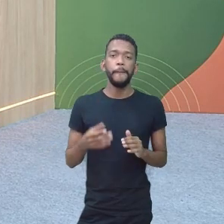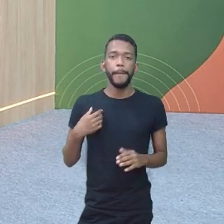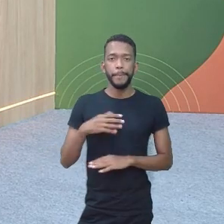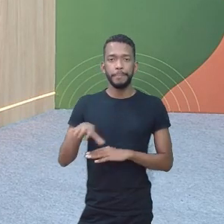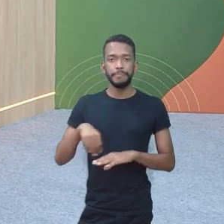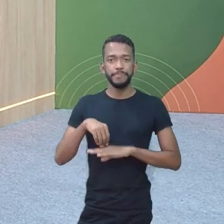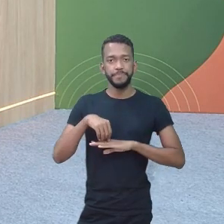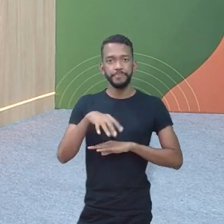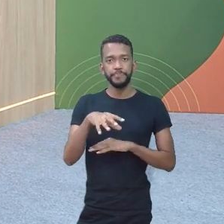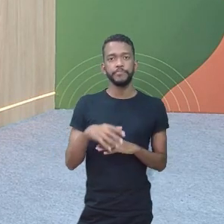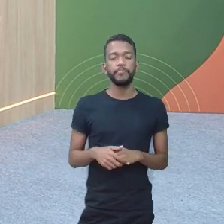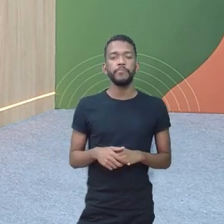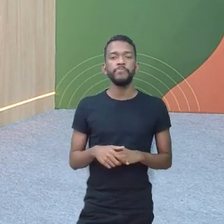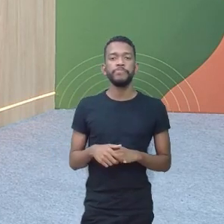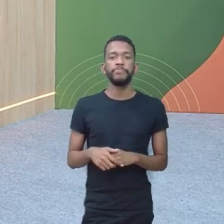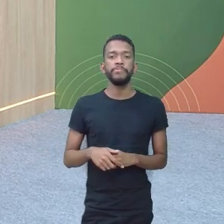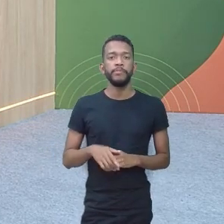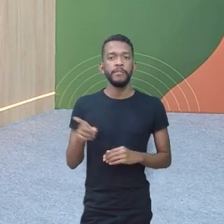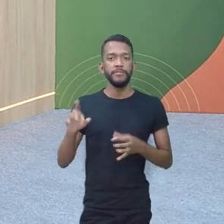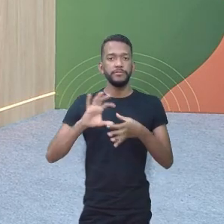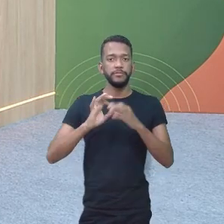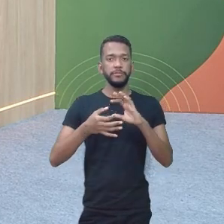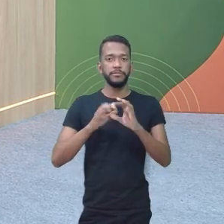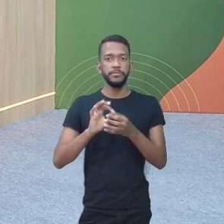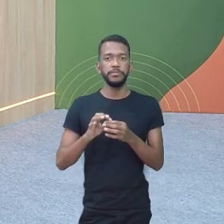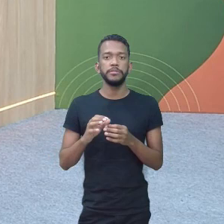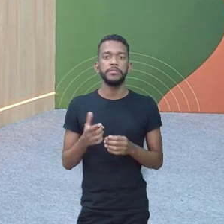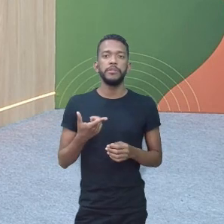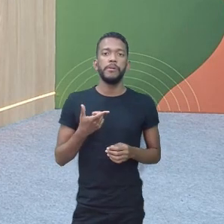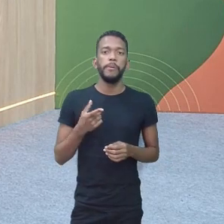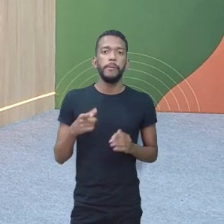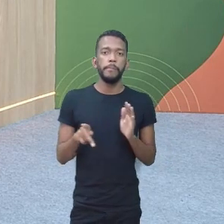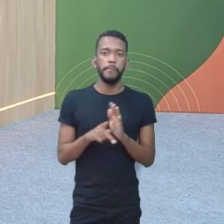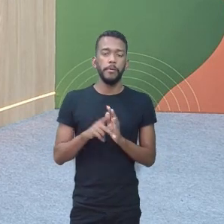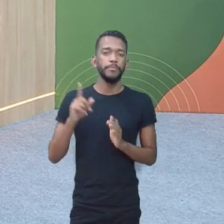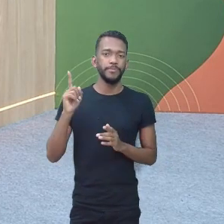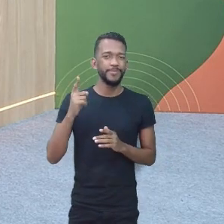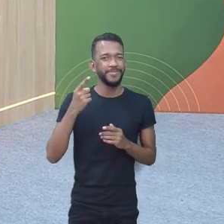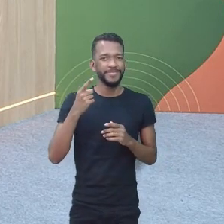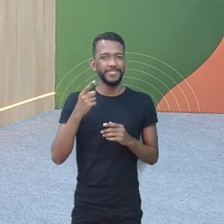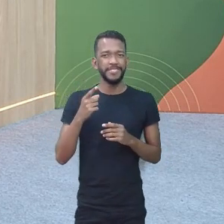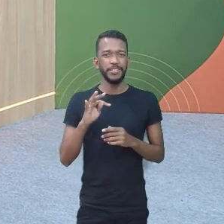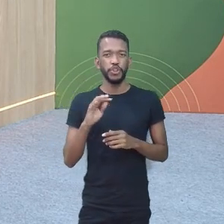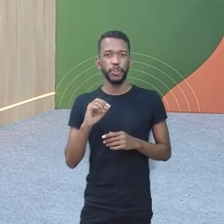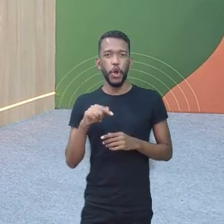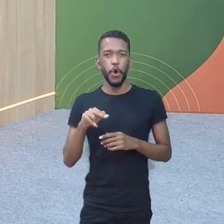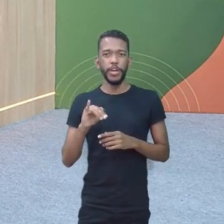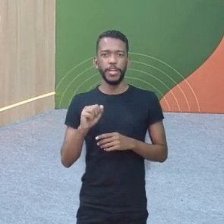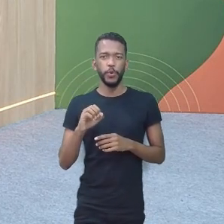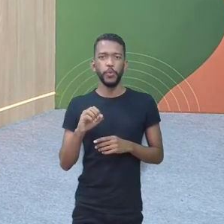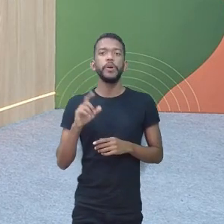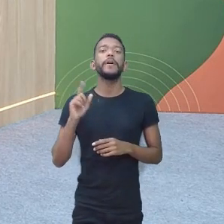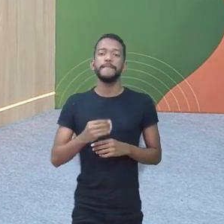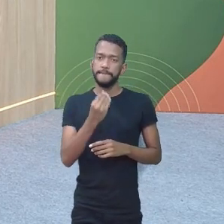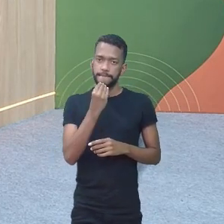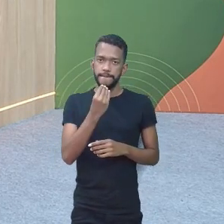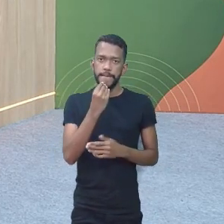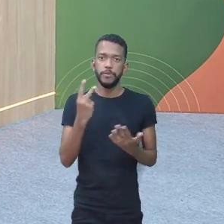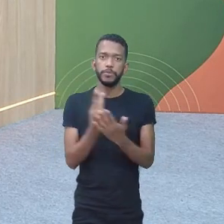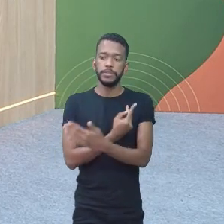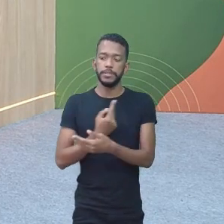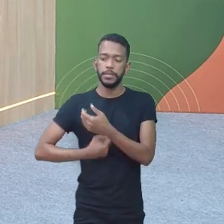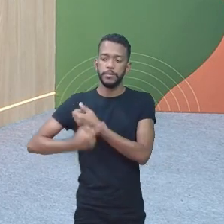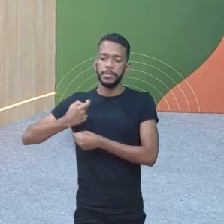aí que os Jogos Olímpicos de Tóquio, né, de 2021, ele era para ocorrer em